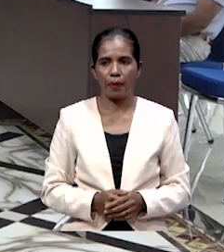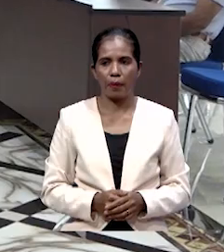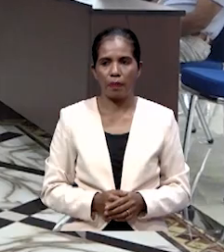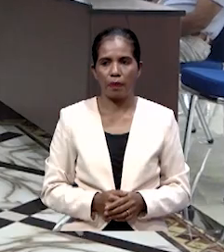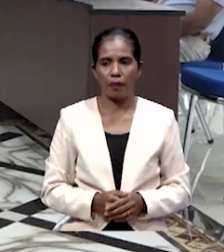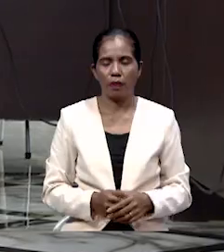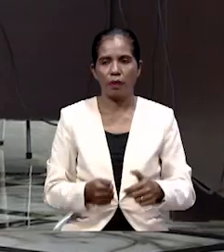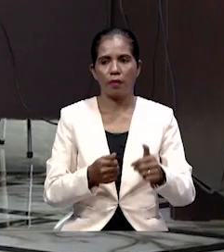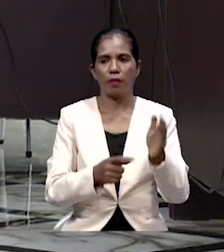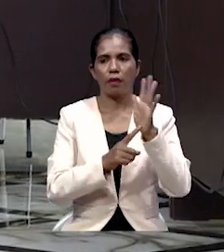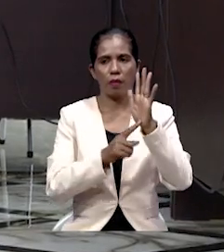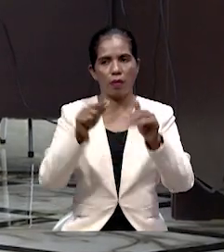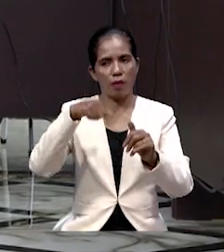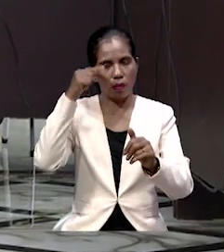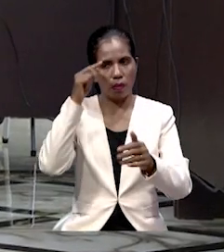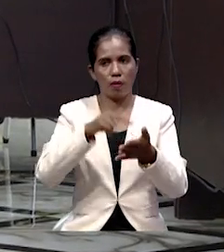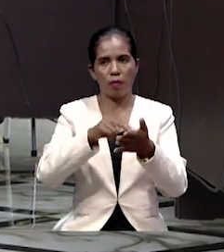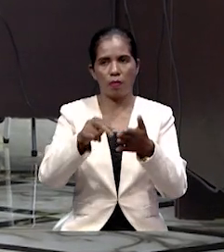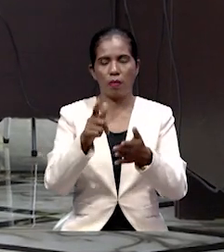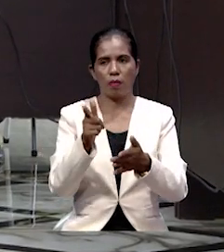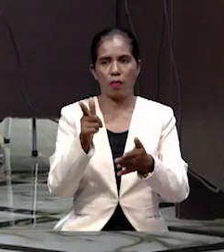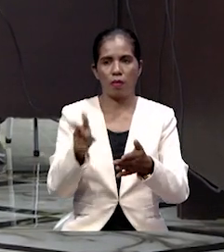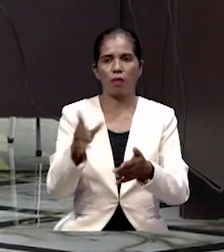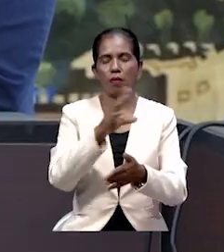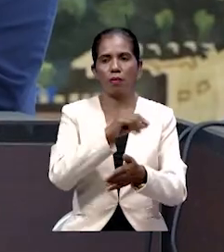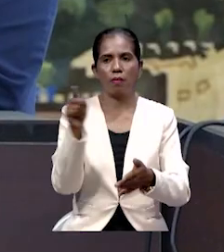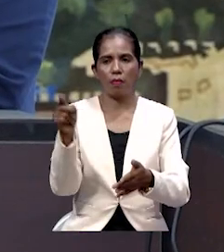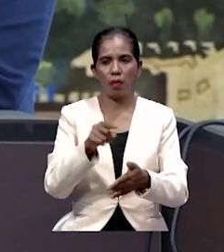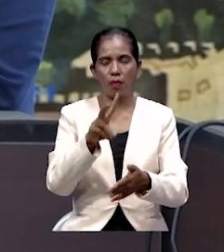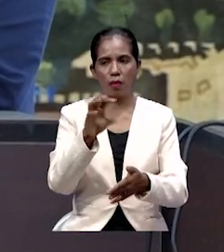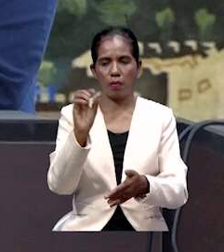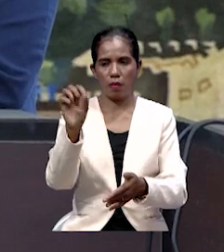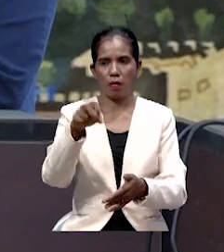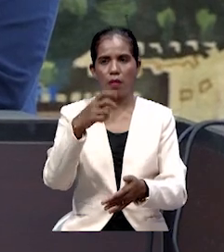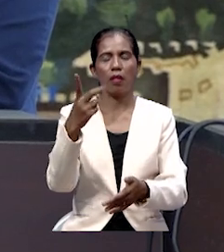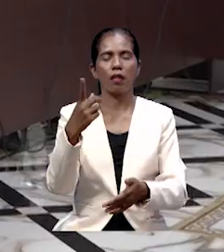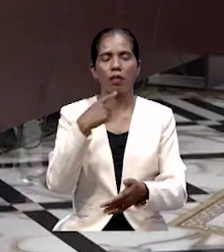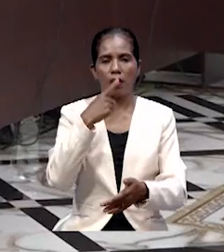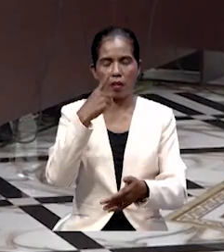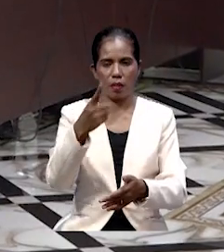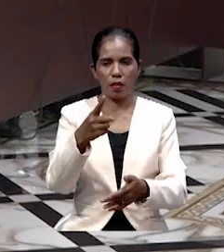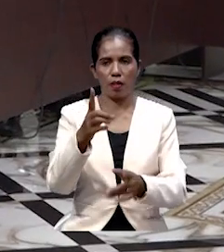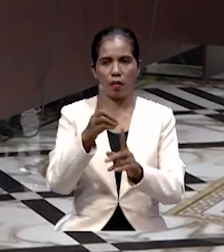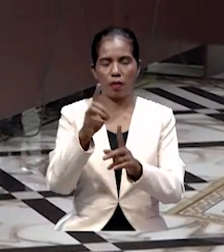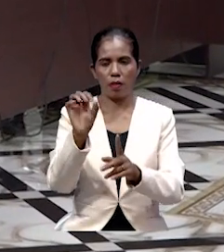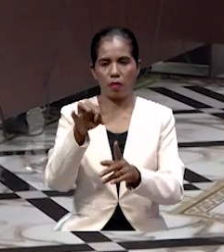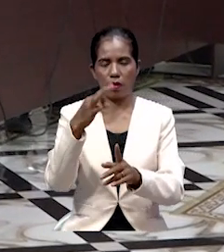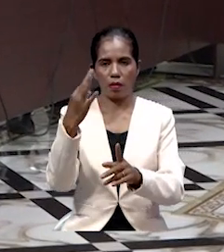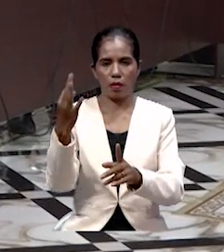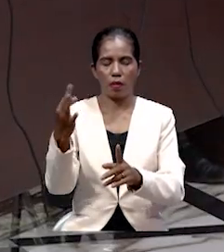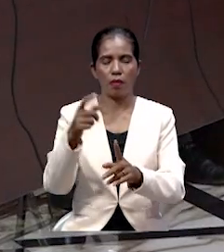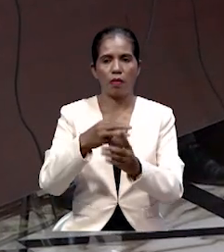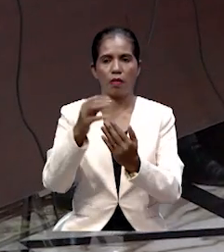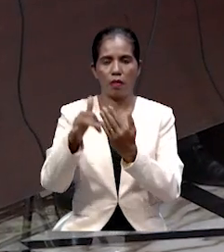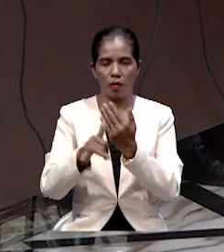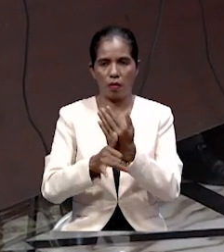Baseia para resolução governo número Ronulo barra Rihun Rua Sanulo Recencia, Loron Sanulo Recenhat Fulan Zunho Tinan Rihun Rua